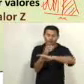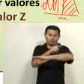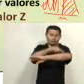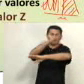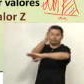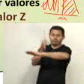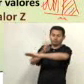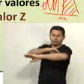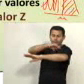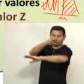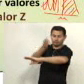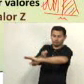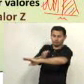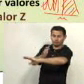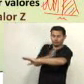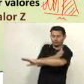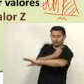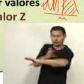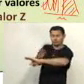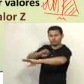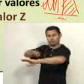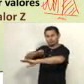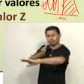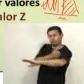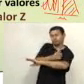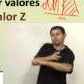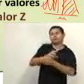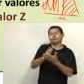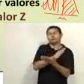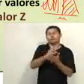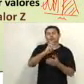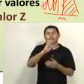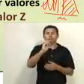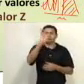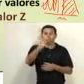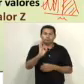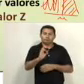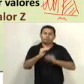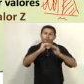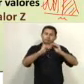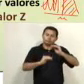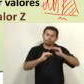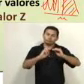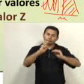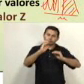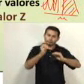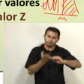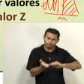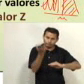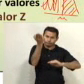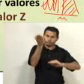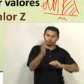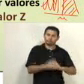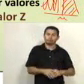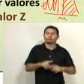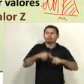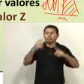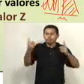distribuição normal, ela divide a minha curva em 50% abaixo e 50% acima. Só